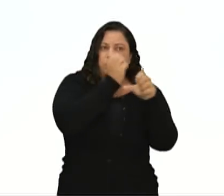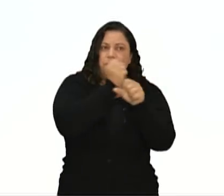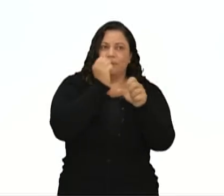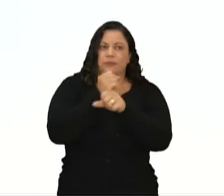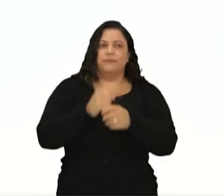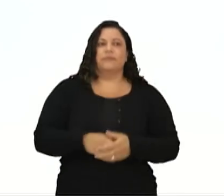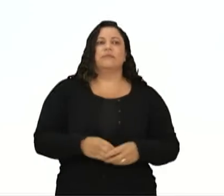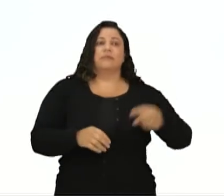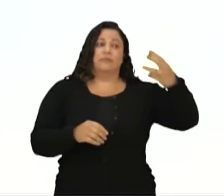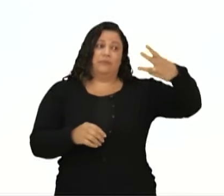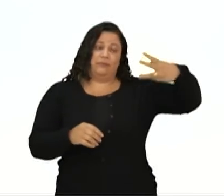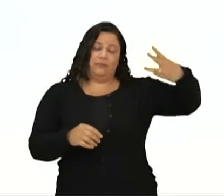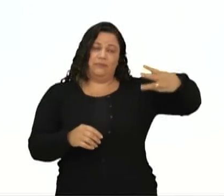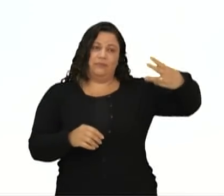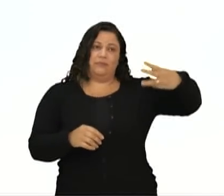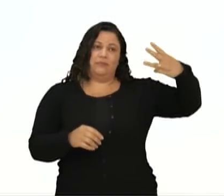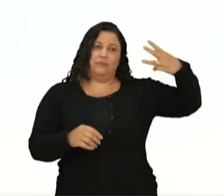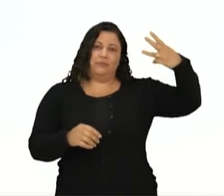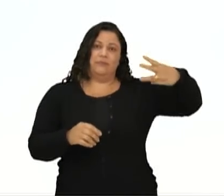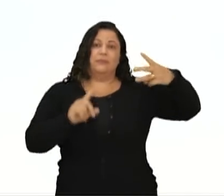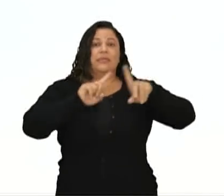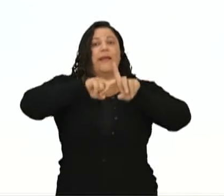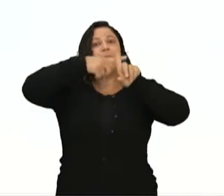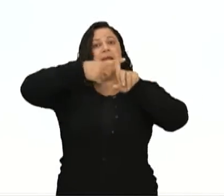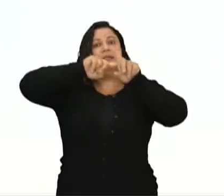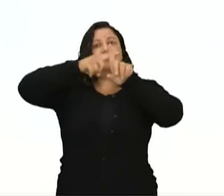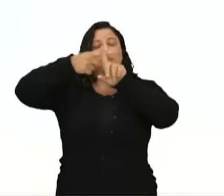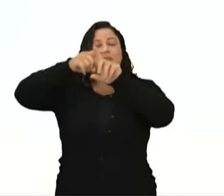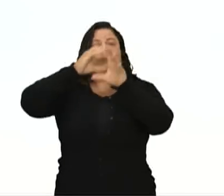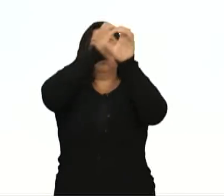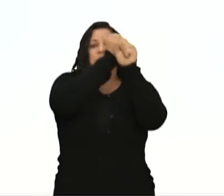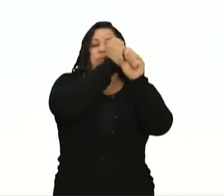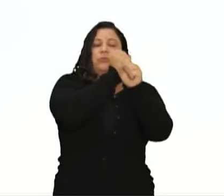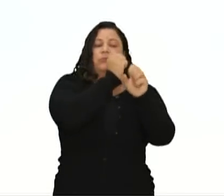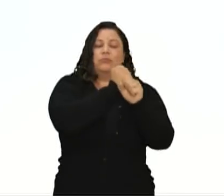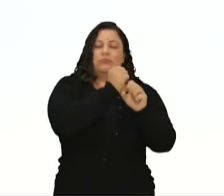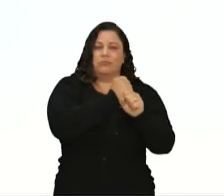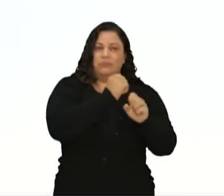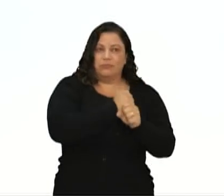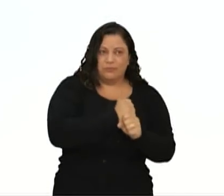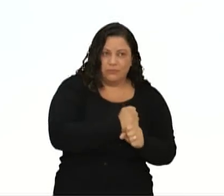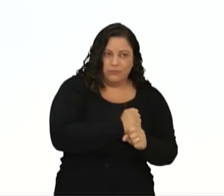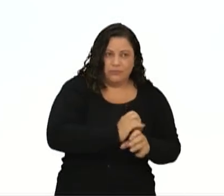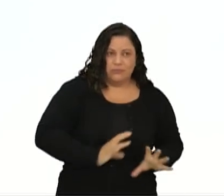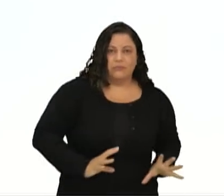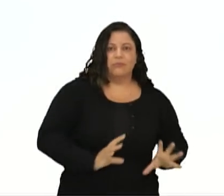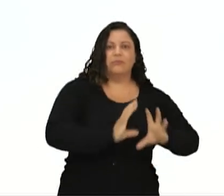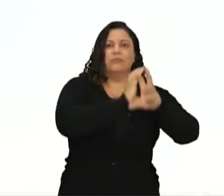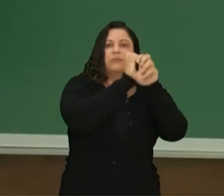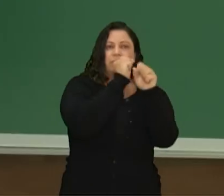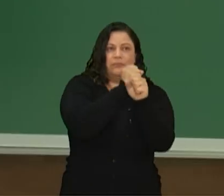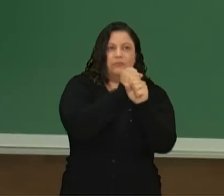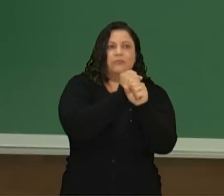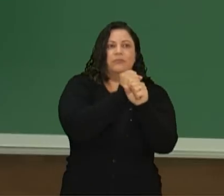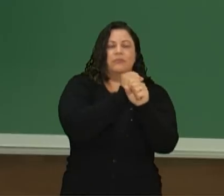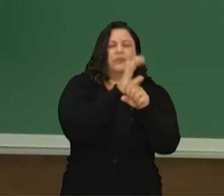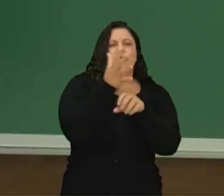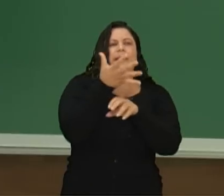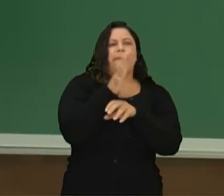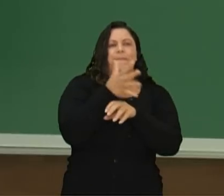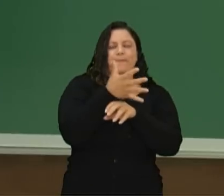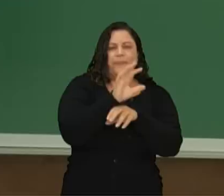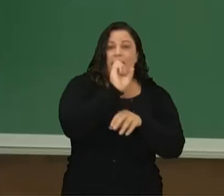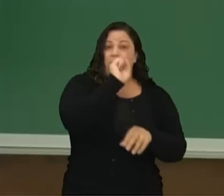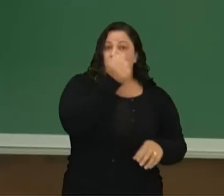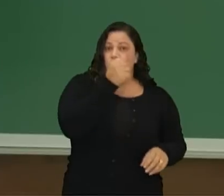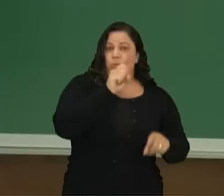peso 3, mais peso 3, mais peso 2, mais peso 2. Então, a média aqui,